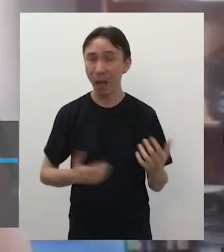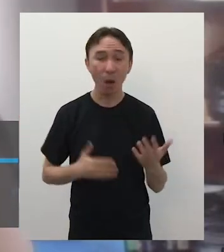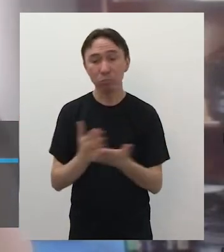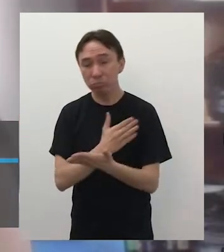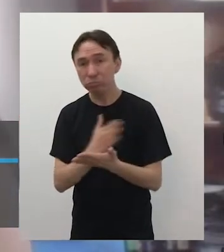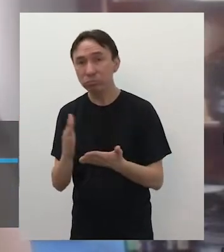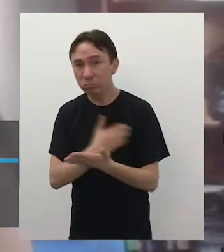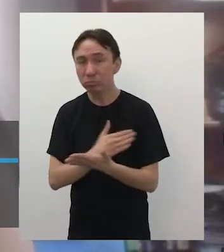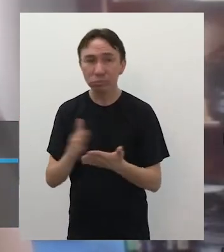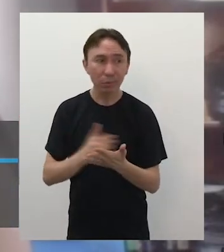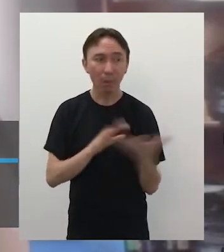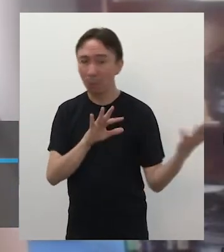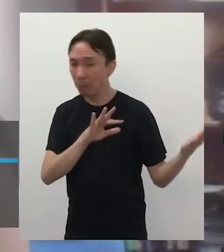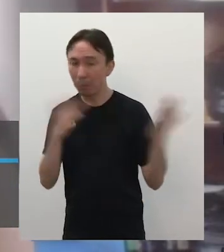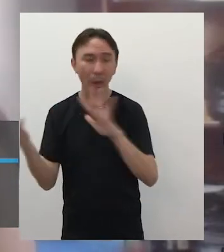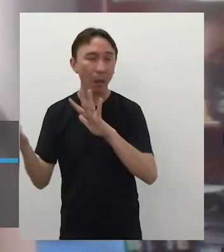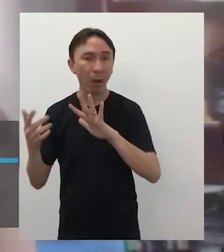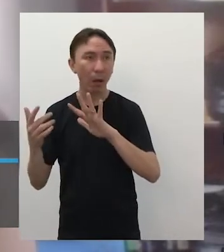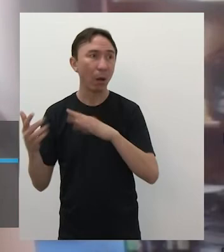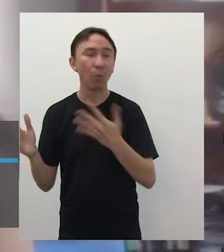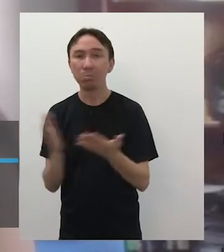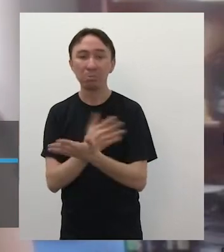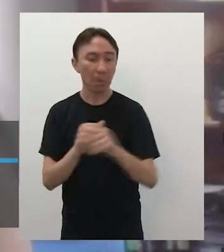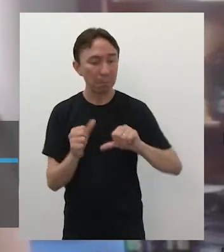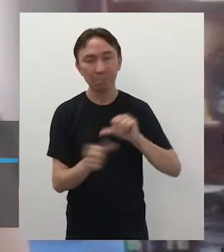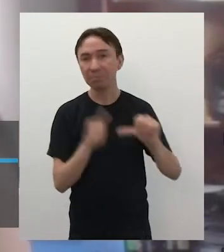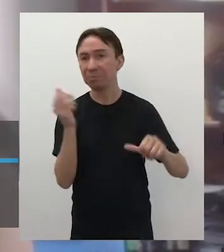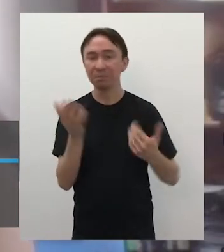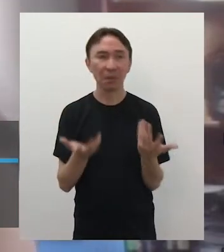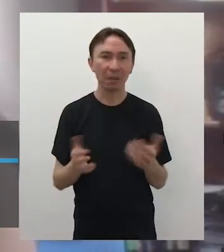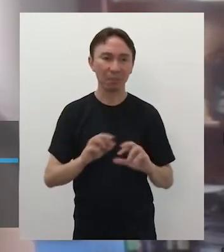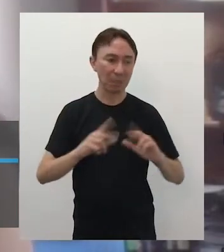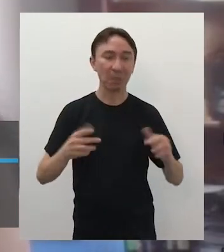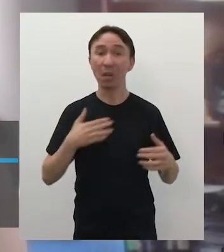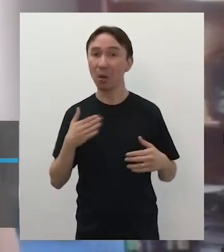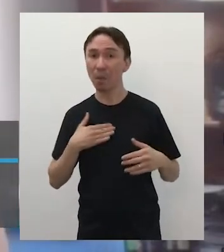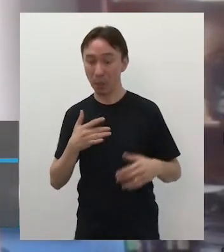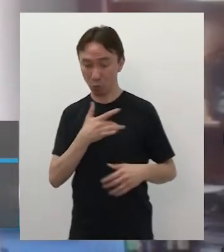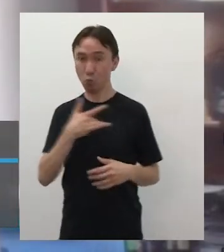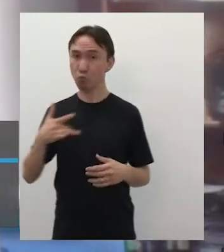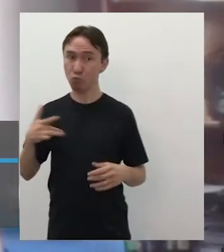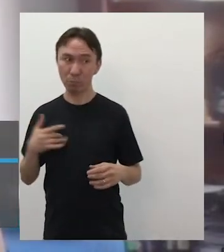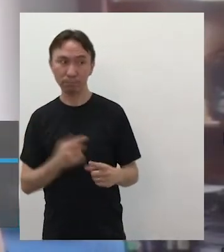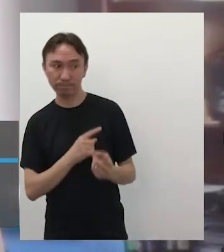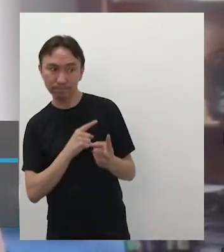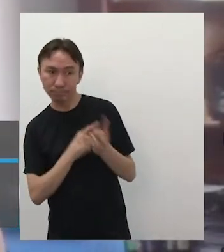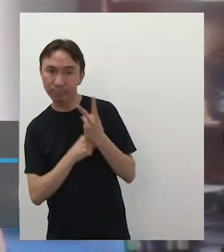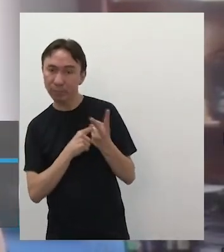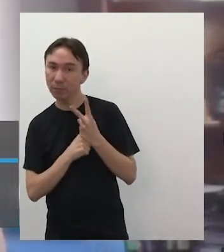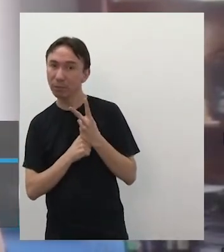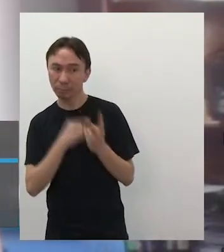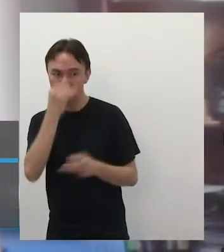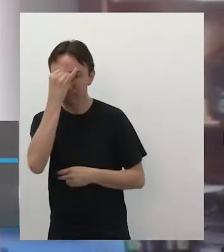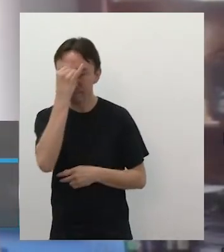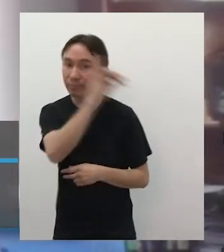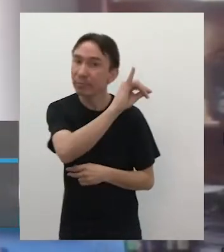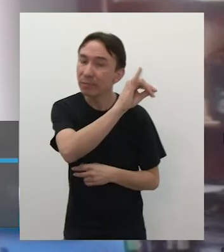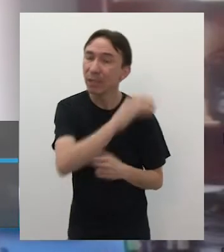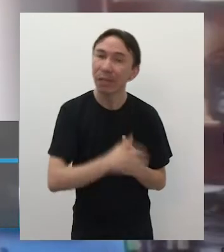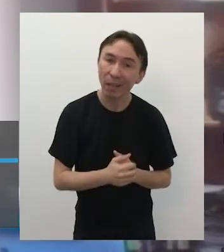porque a gente vive numa rotina ou no nosso dia a dia ali com